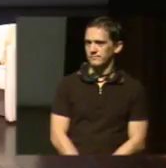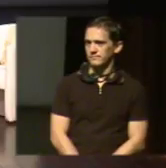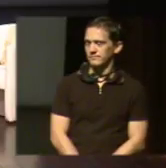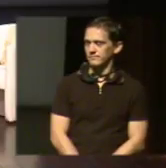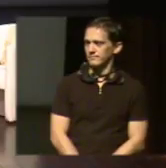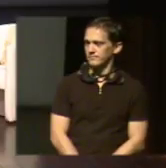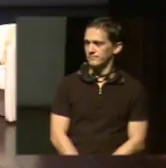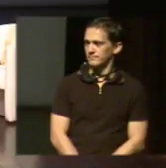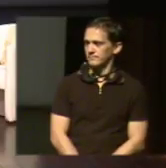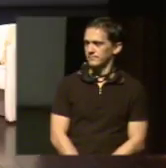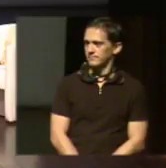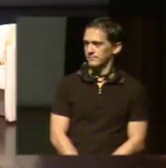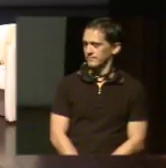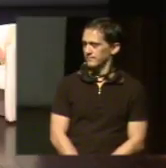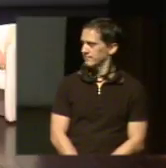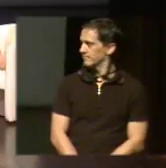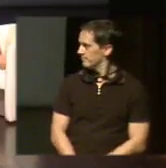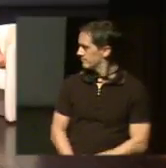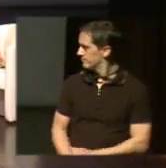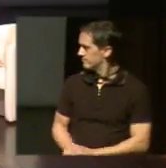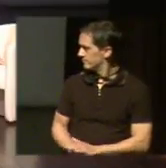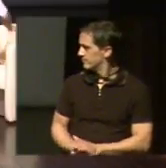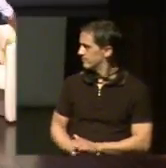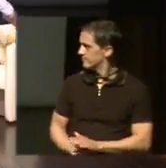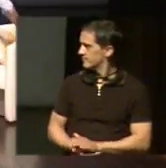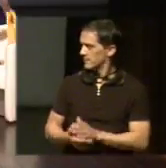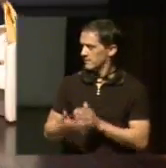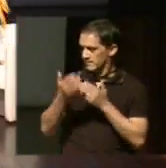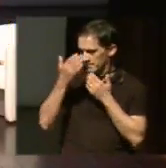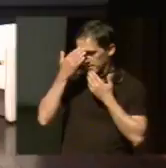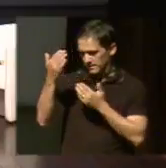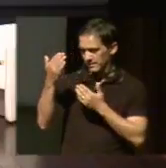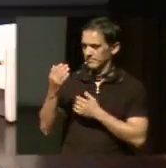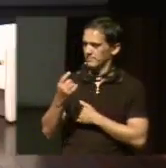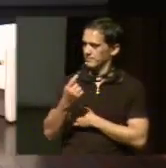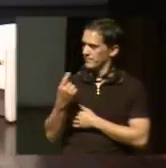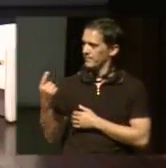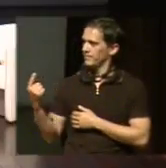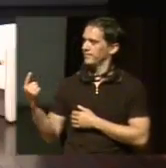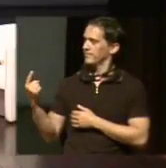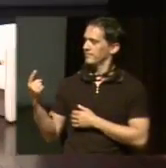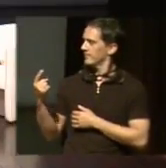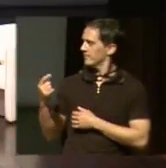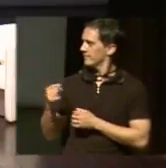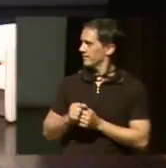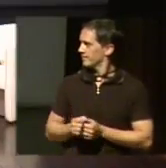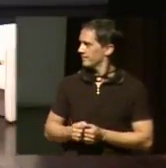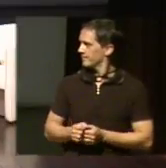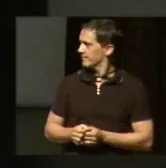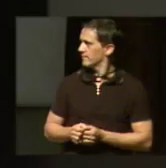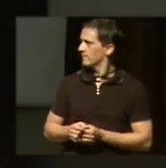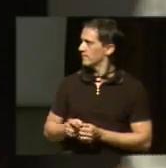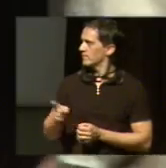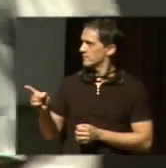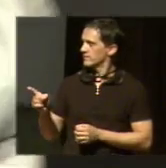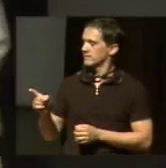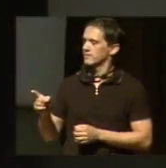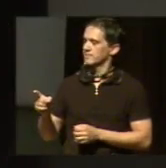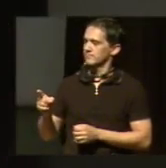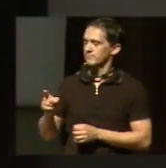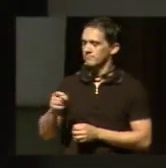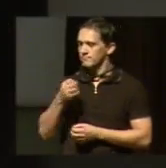Mais uma vez, obrigado Caroline, Eduardo, obrigado Eric, Pedro, Eduardo, Amanda e Rafael por suas